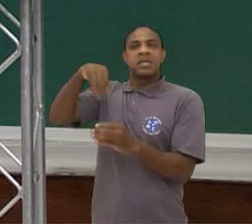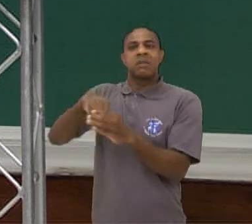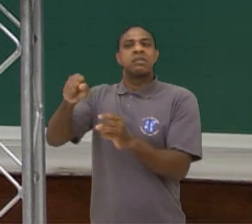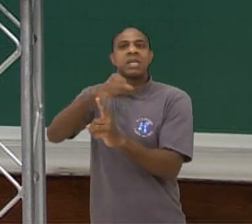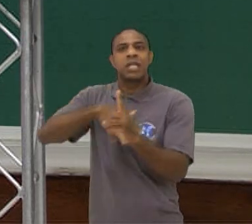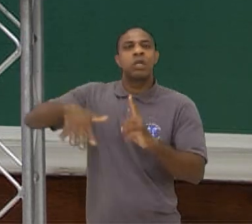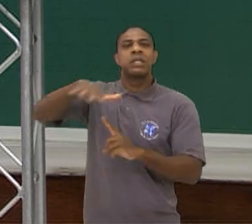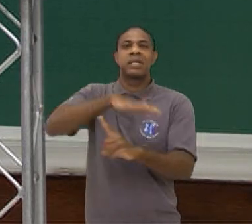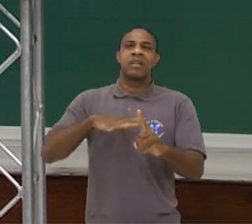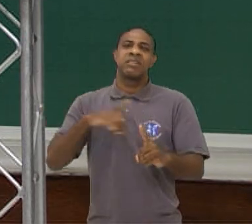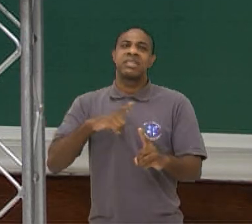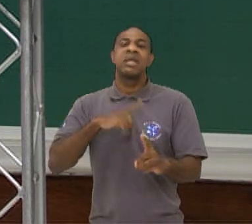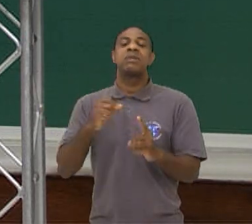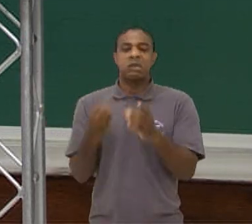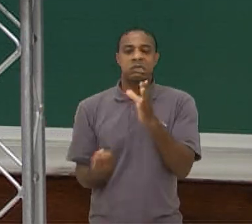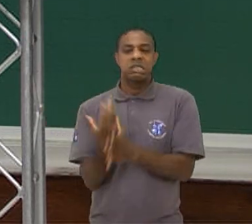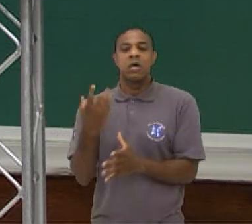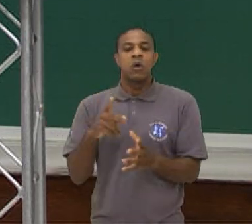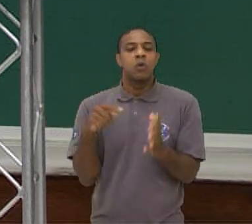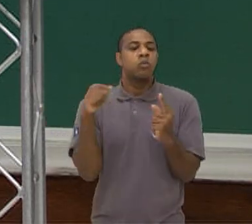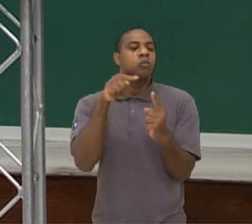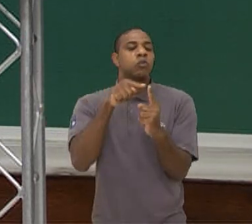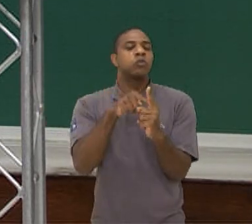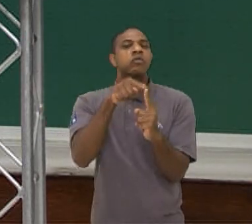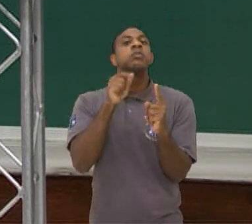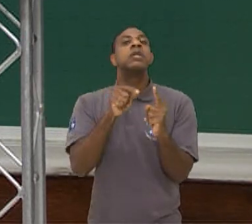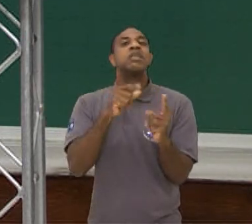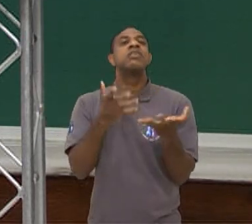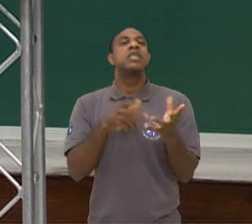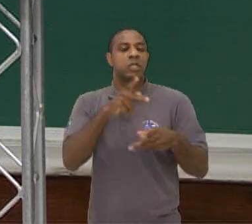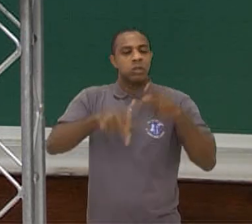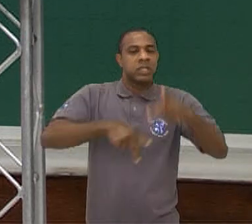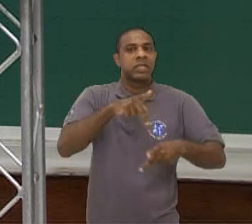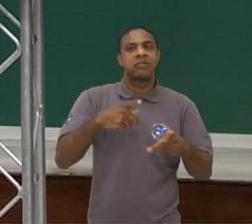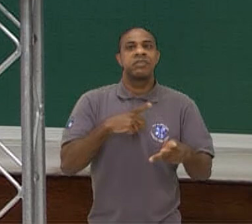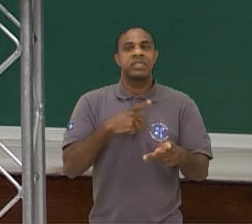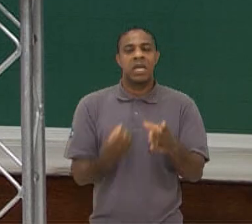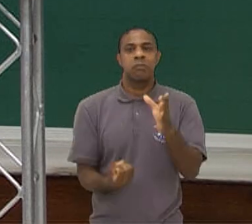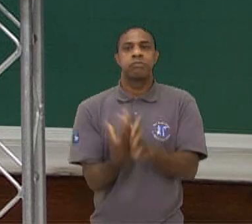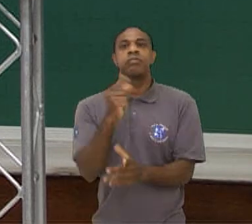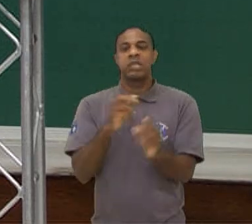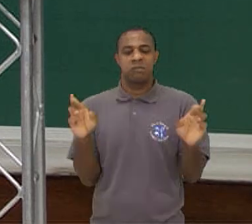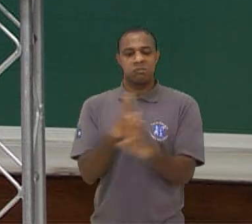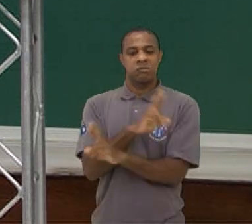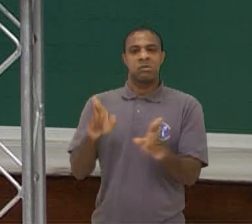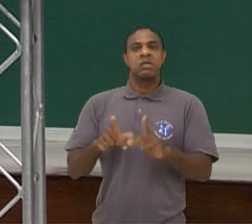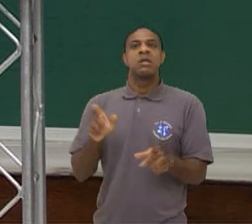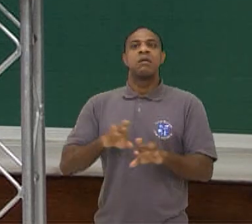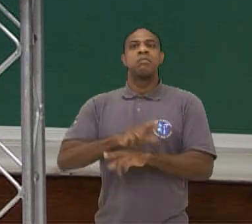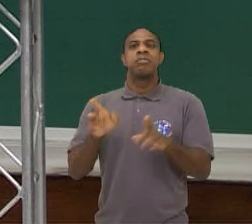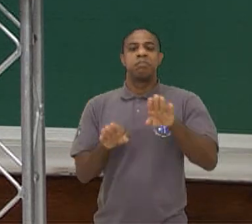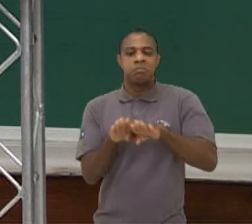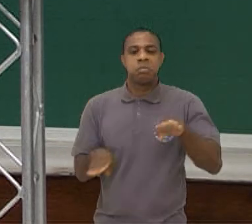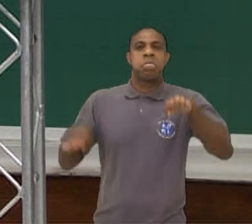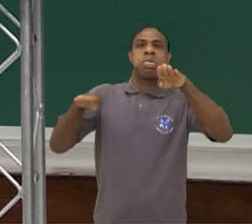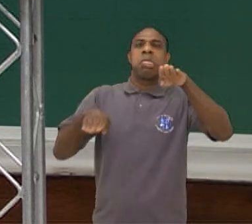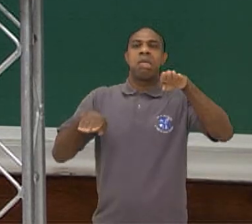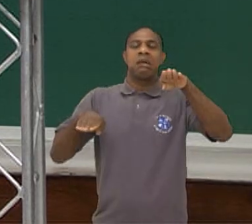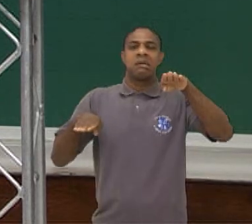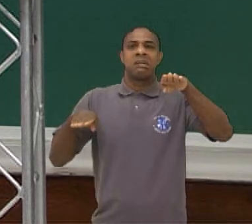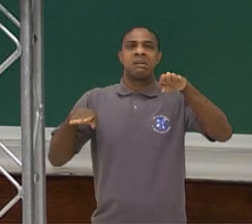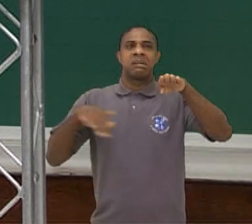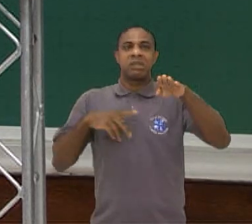todo e cria um tipo de sociedade que é construída por essa relação de desigualdade. Uma relação que tem